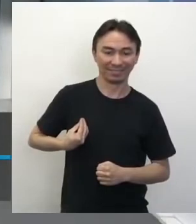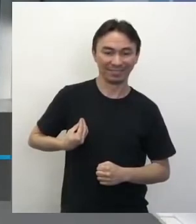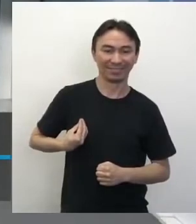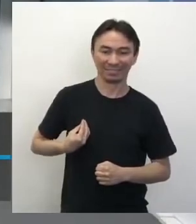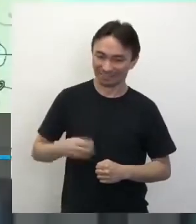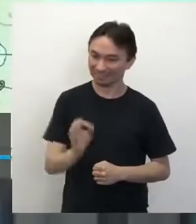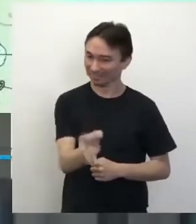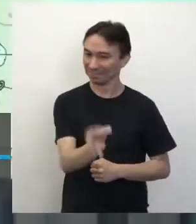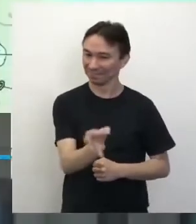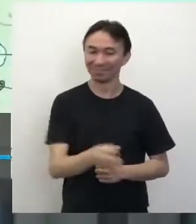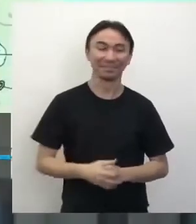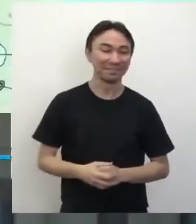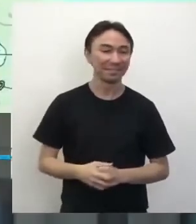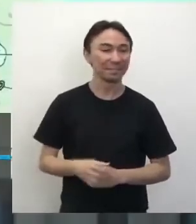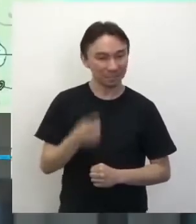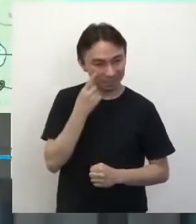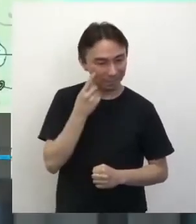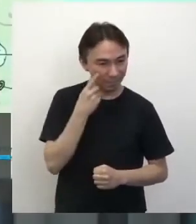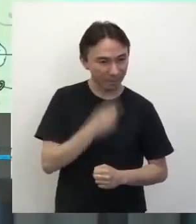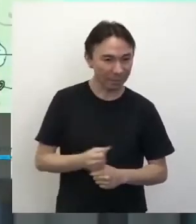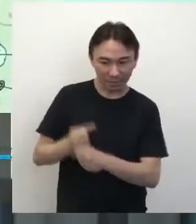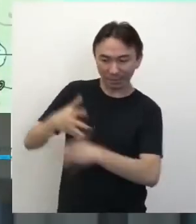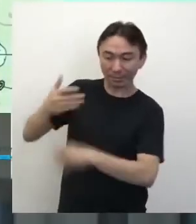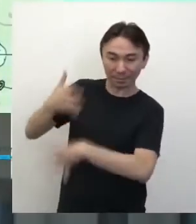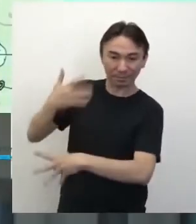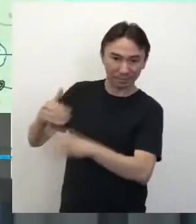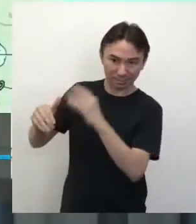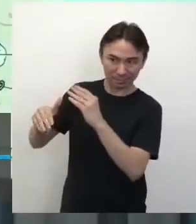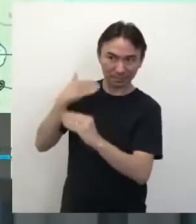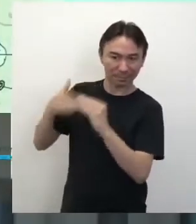Aí, muito bem. Quero saber, coloca aí no chat se alguém caiu.